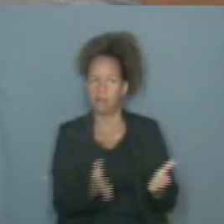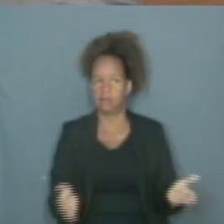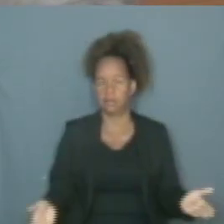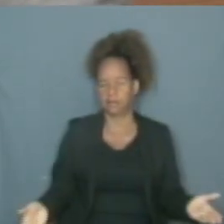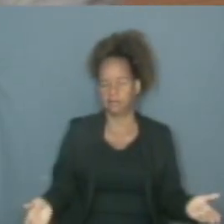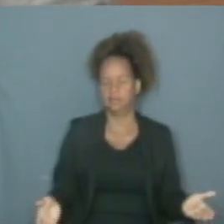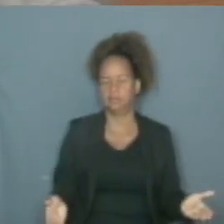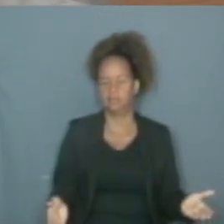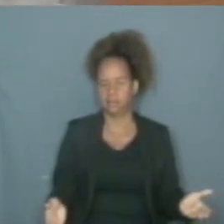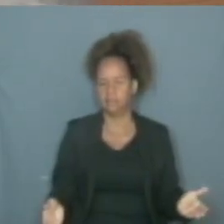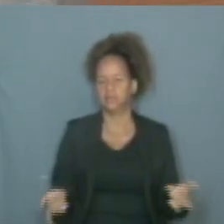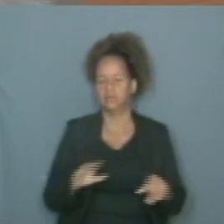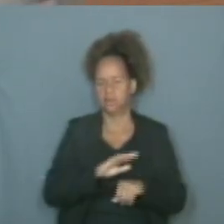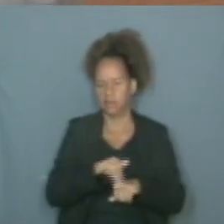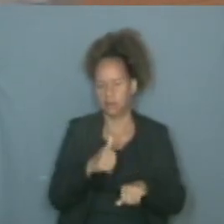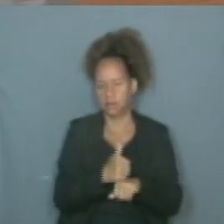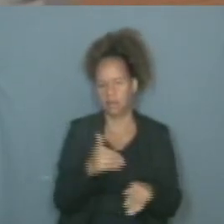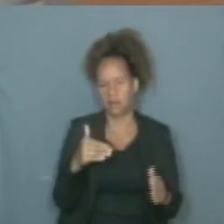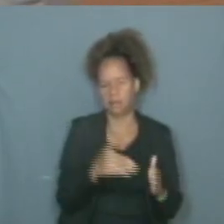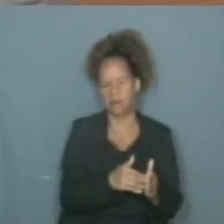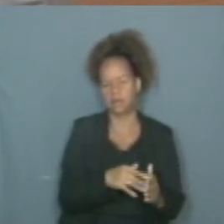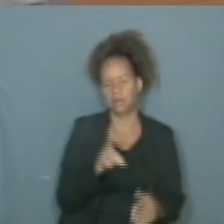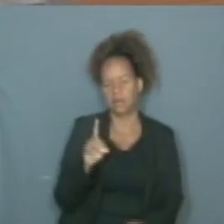E isso se estende à Praça do Derby.